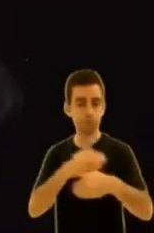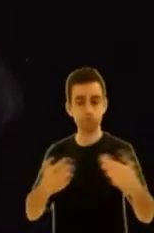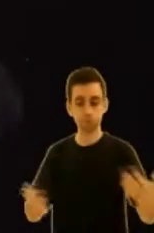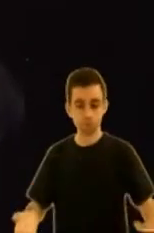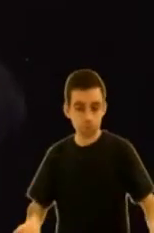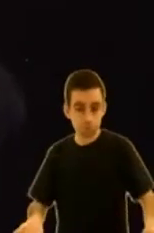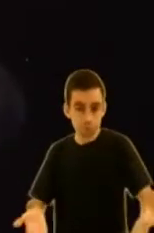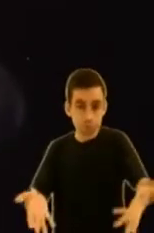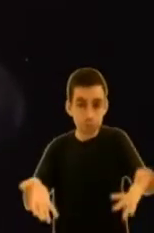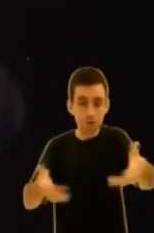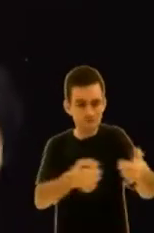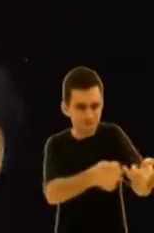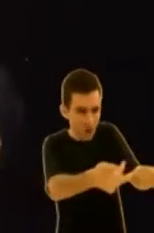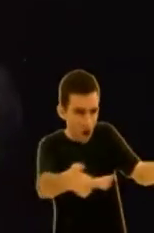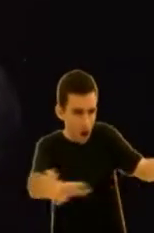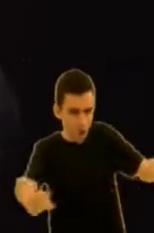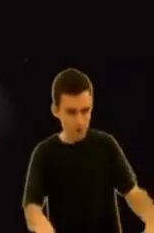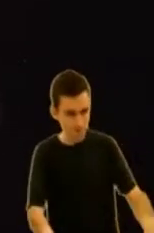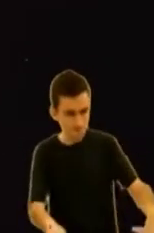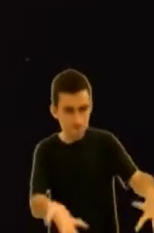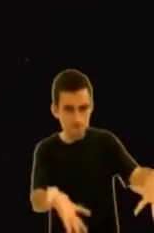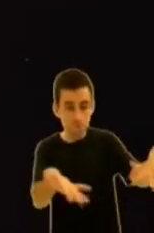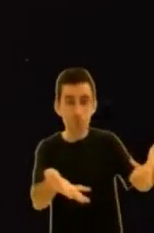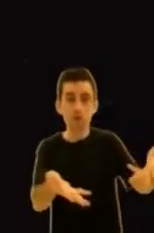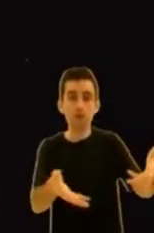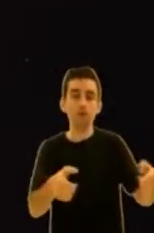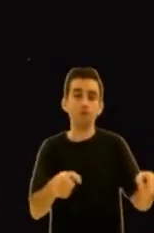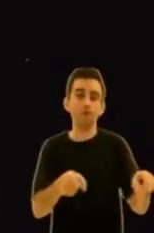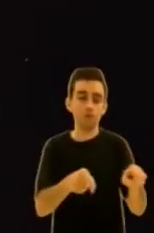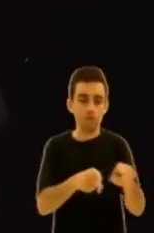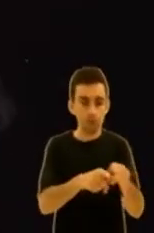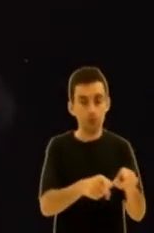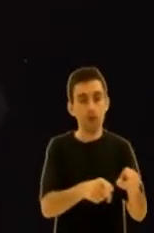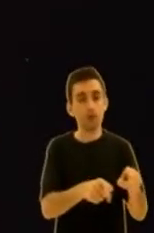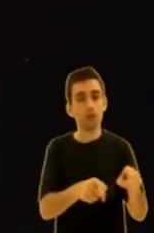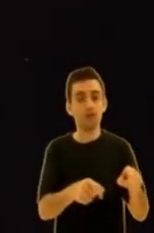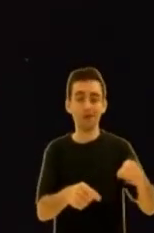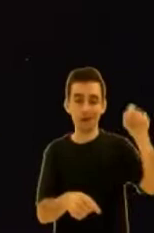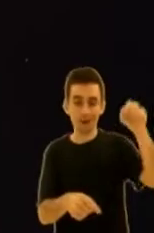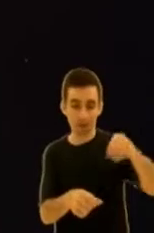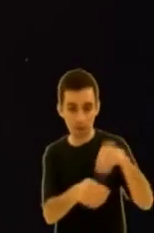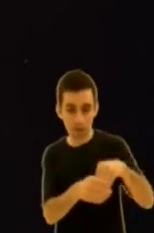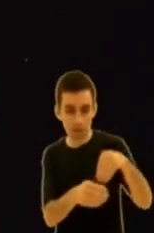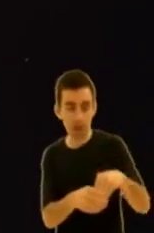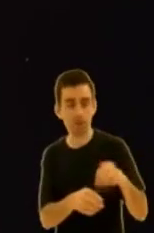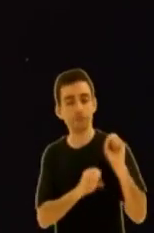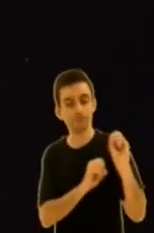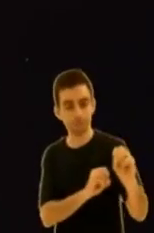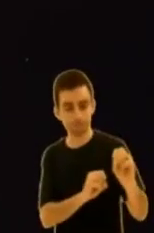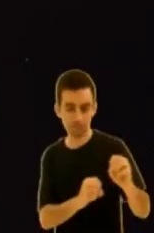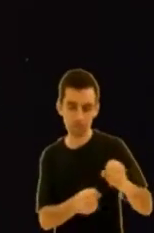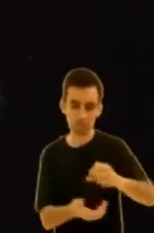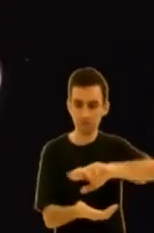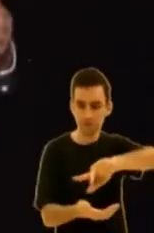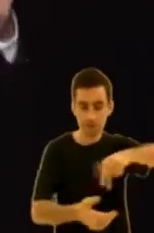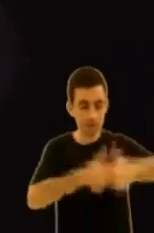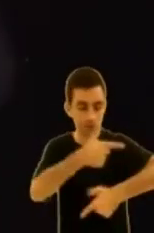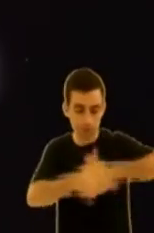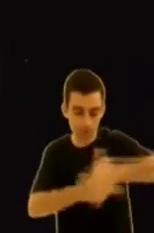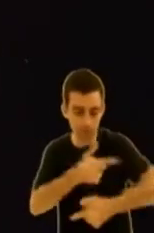da infraestrutura, a melhoria das condições de oferta do serviço educacional.